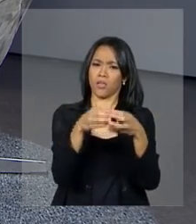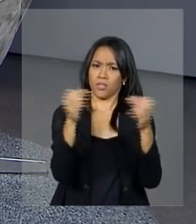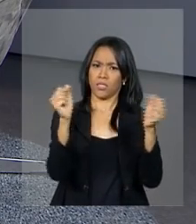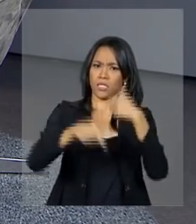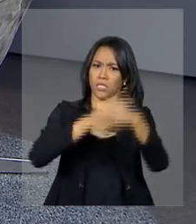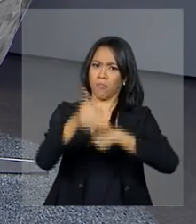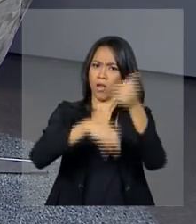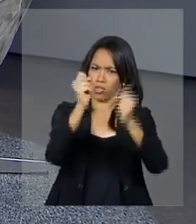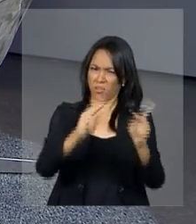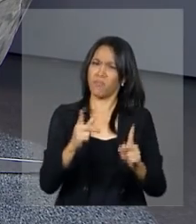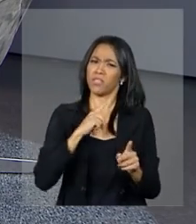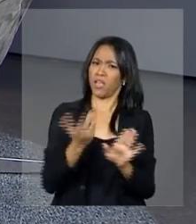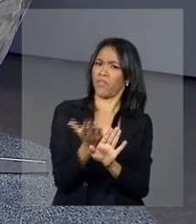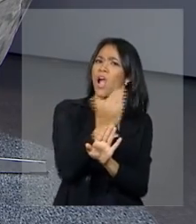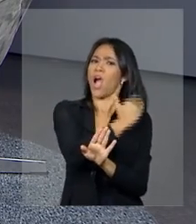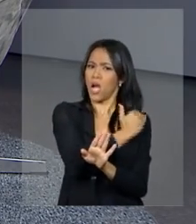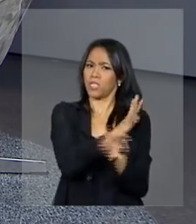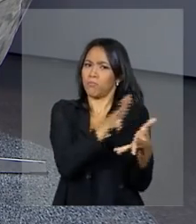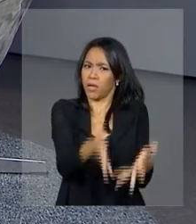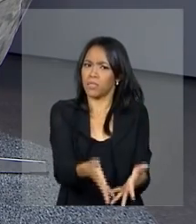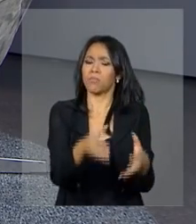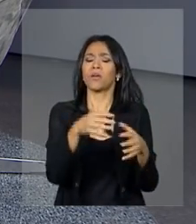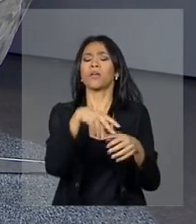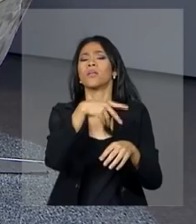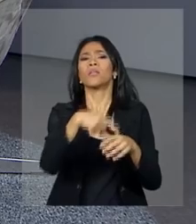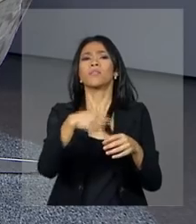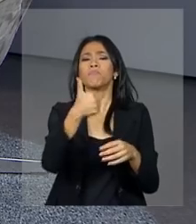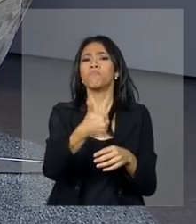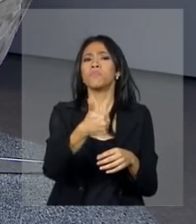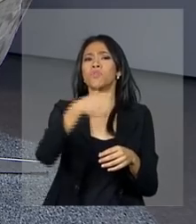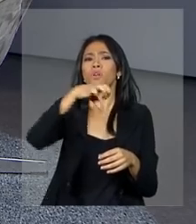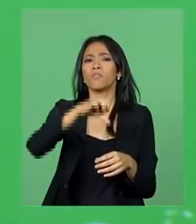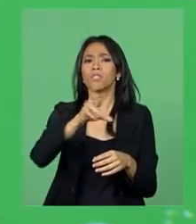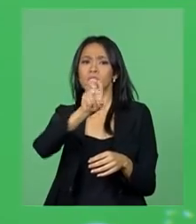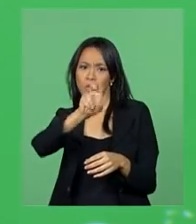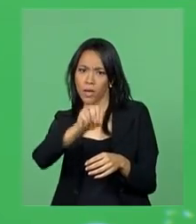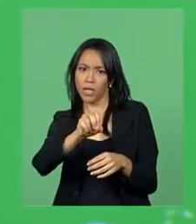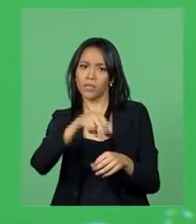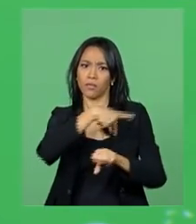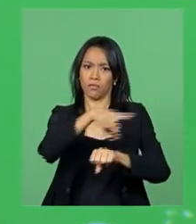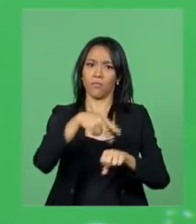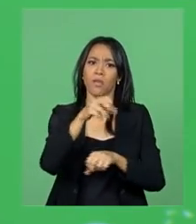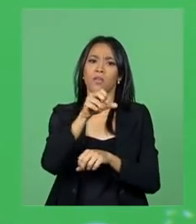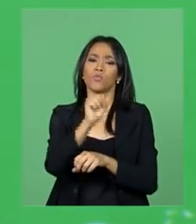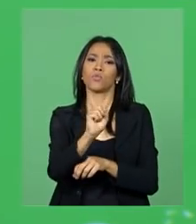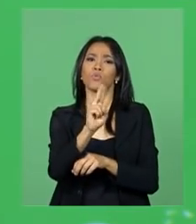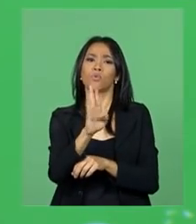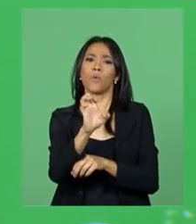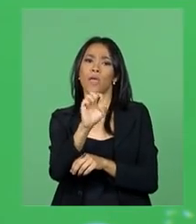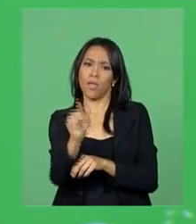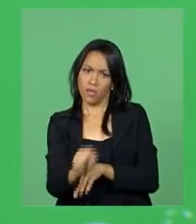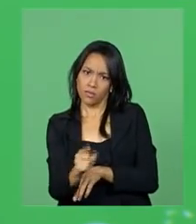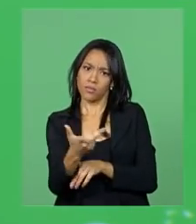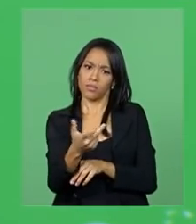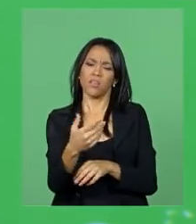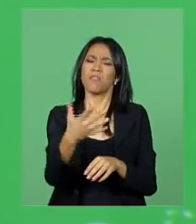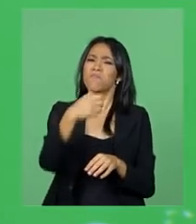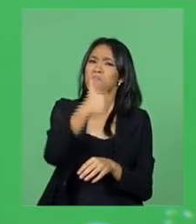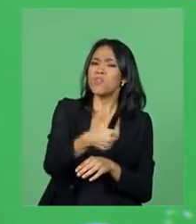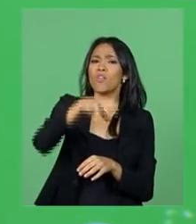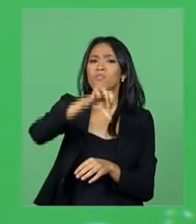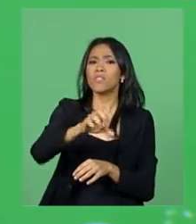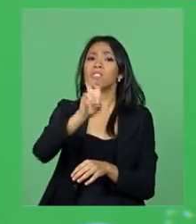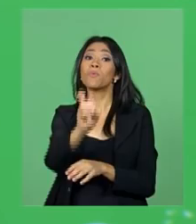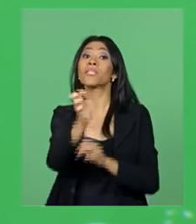teve participação brasileira em Suez, na década de 50. Mais precisamente em 1956, né?